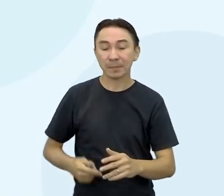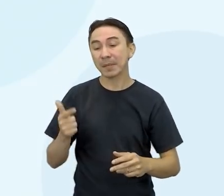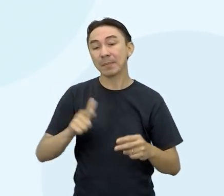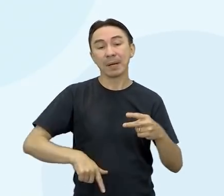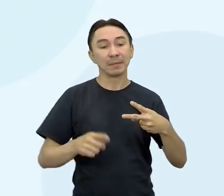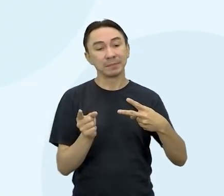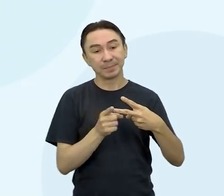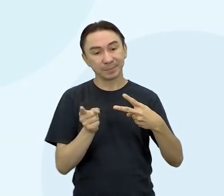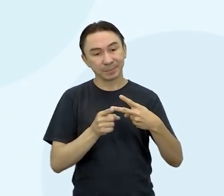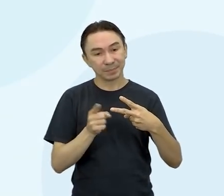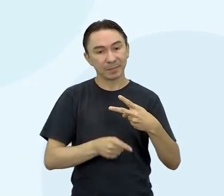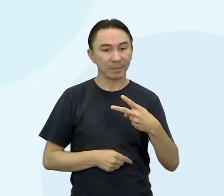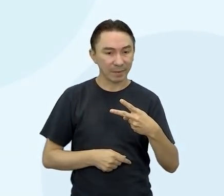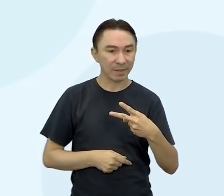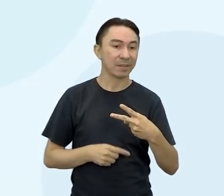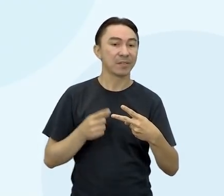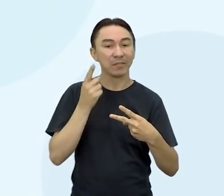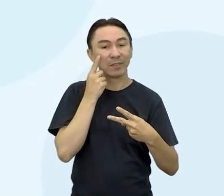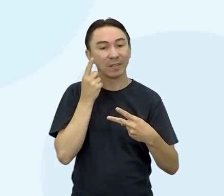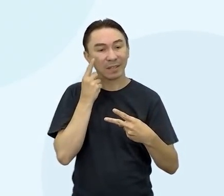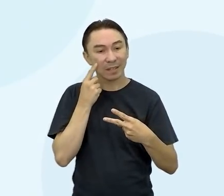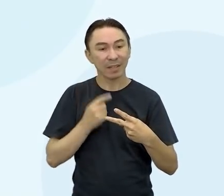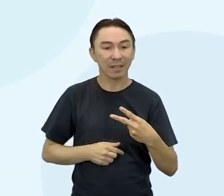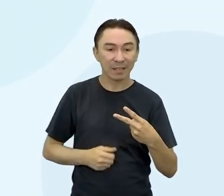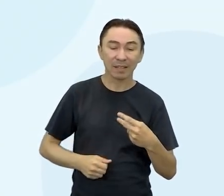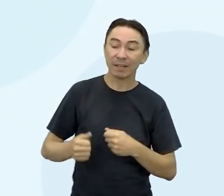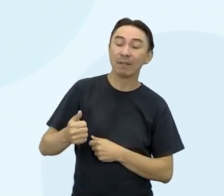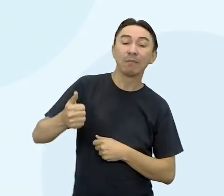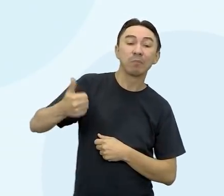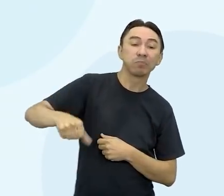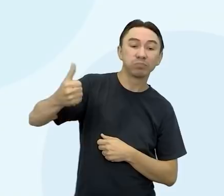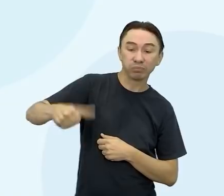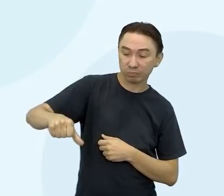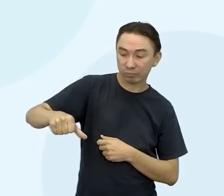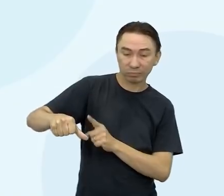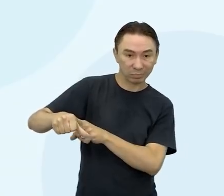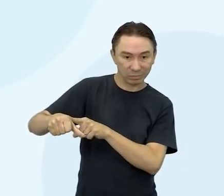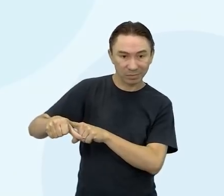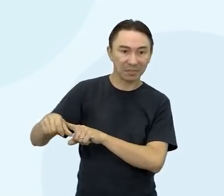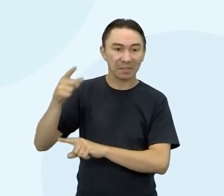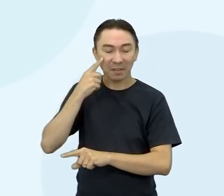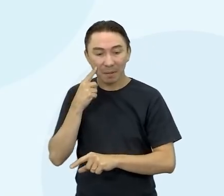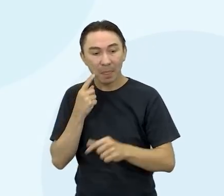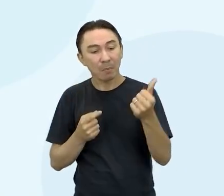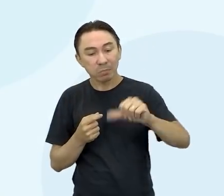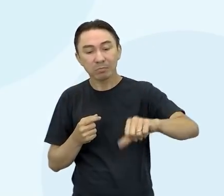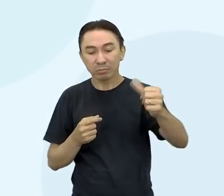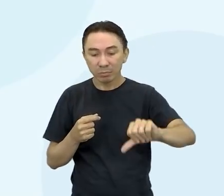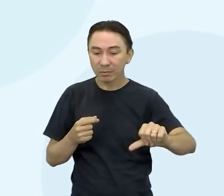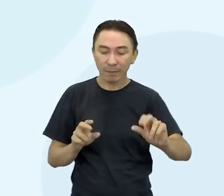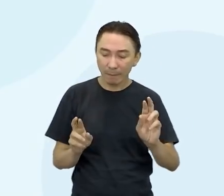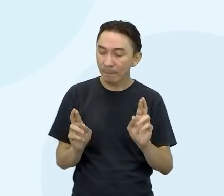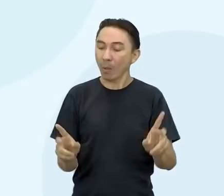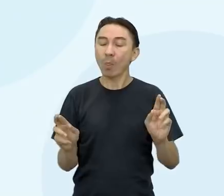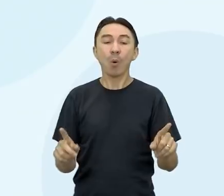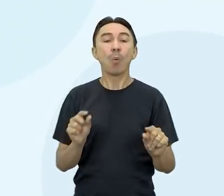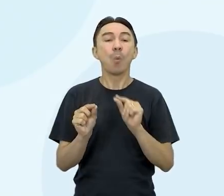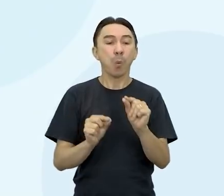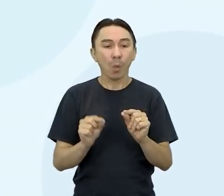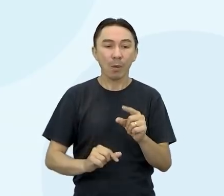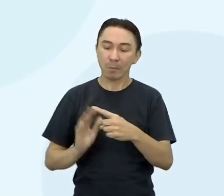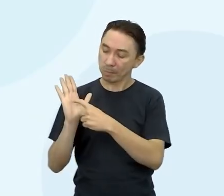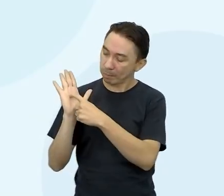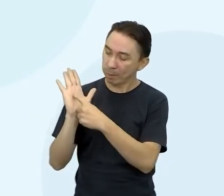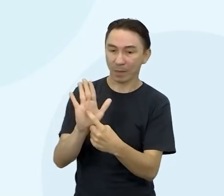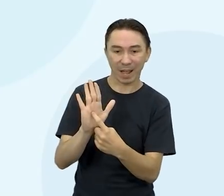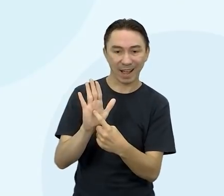apresentar as diferenças entre avaliação diagnóstica e avaliação formativa. Nosso percurso, então,